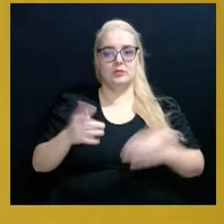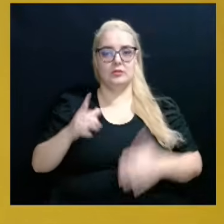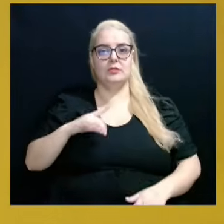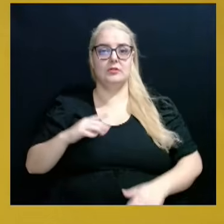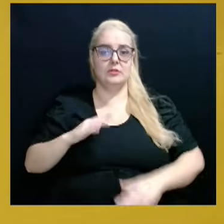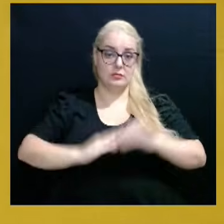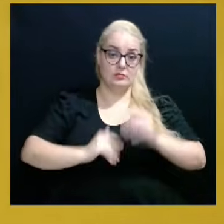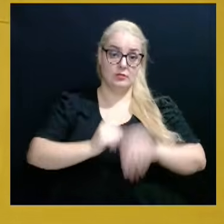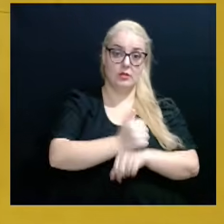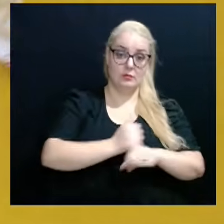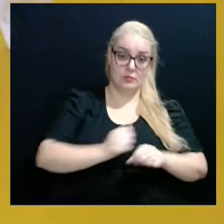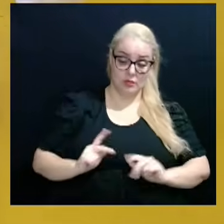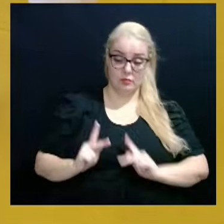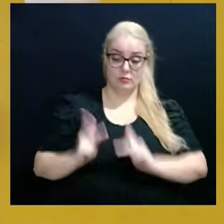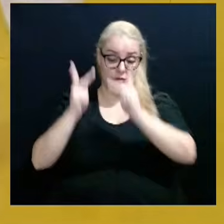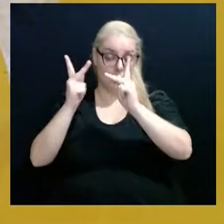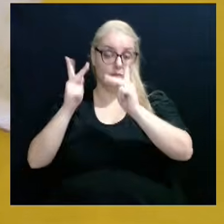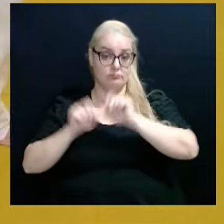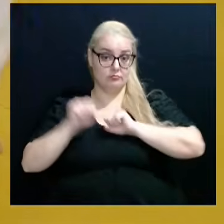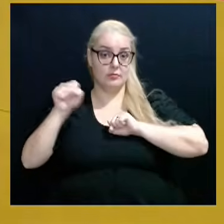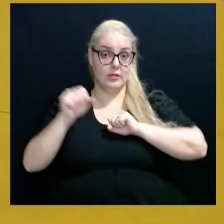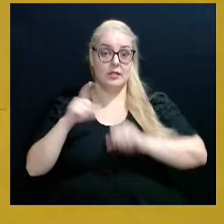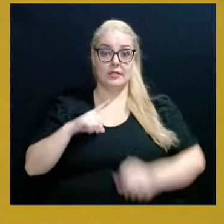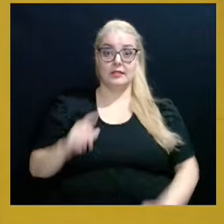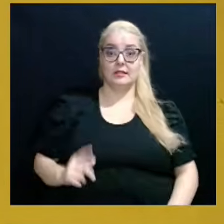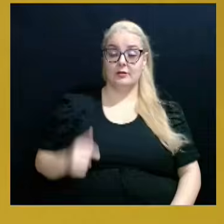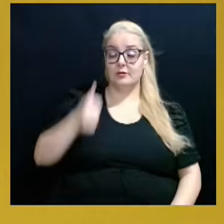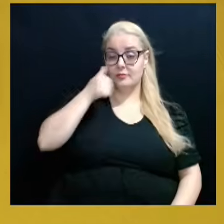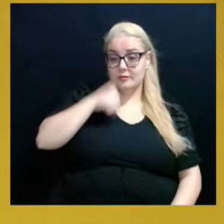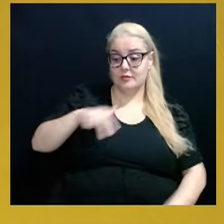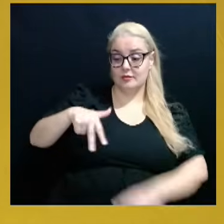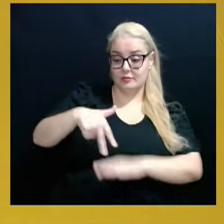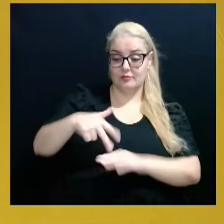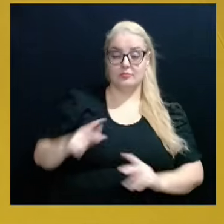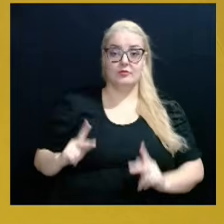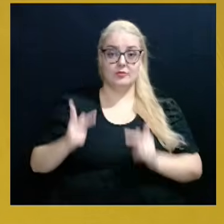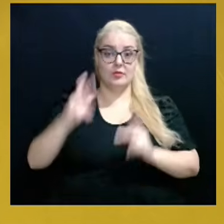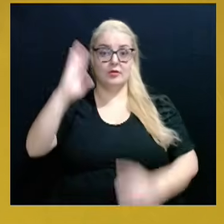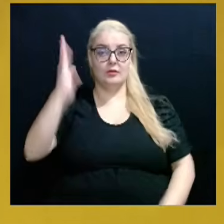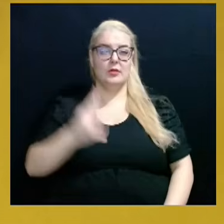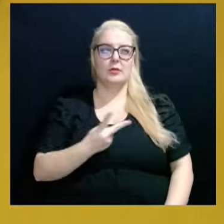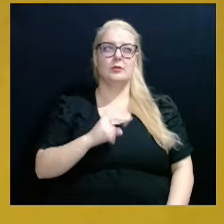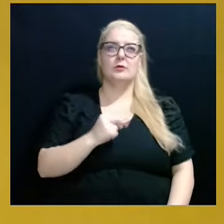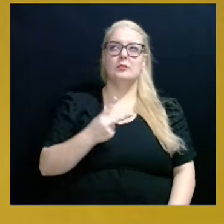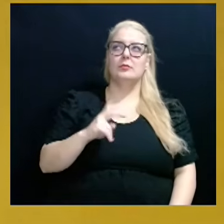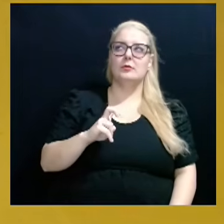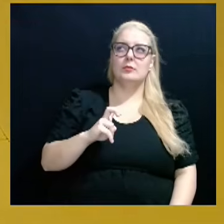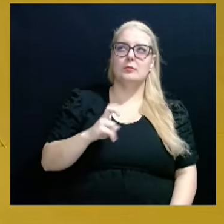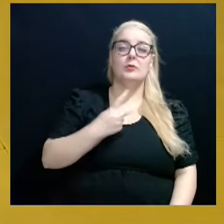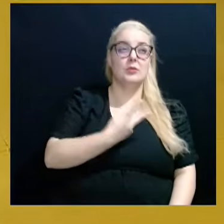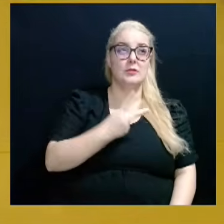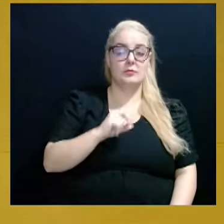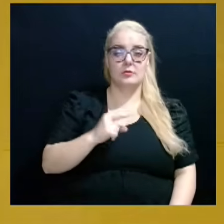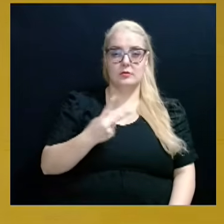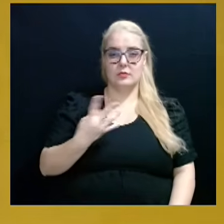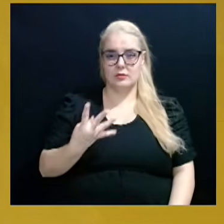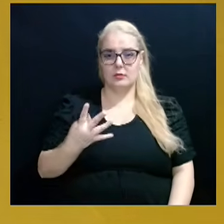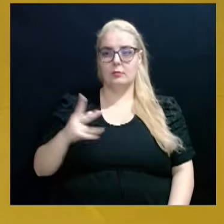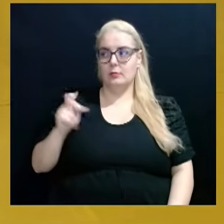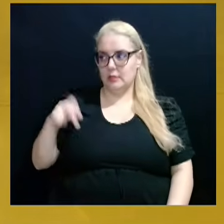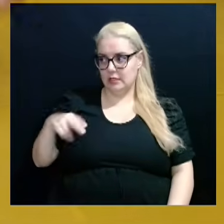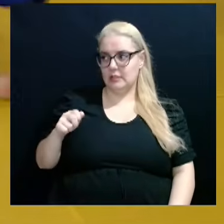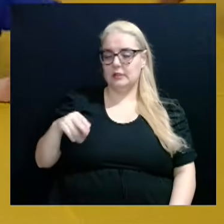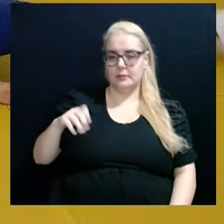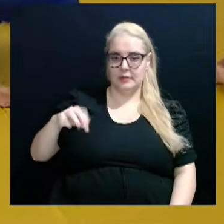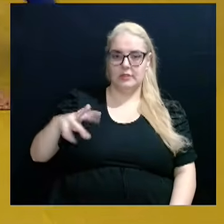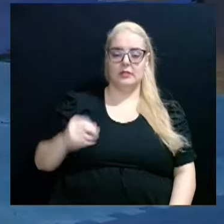campeões. Temos uma campeã brasileira de 2024, salvo engano, ela foi disputar o Pan-Americano. Temos campeões paulistas. Nós somos